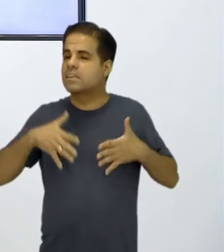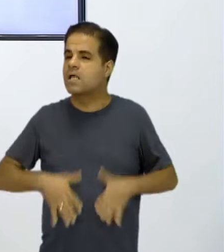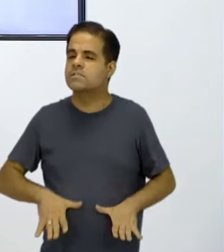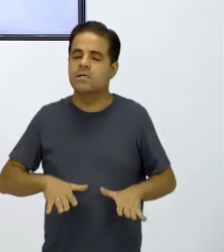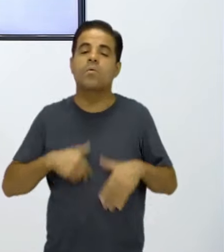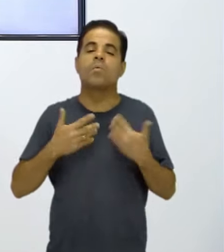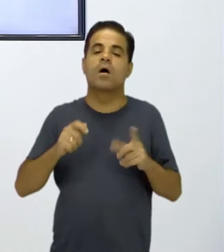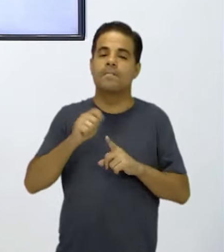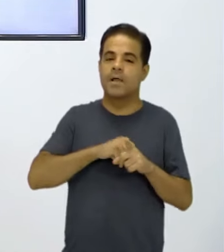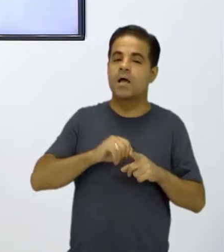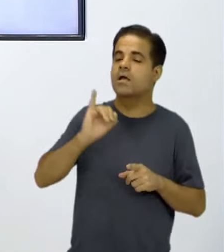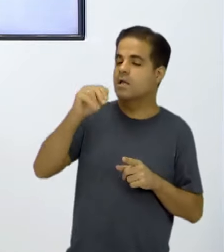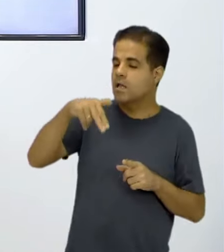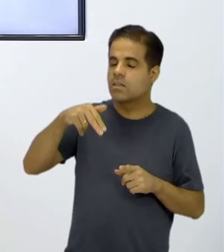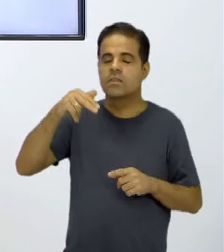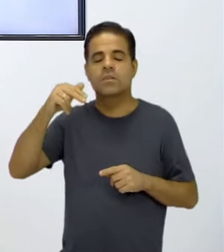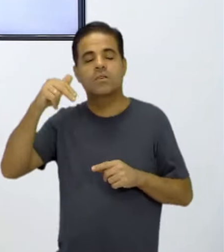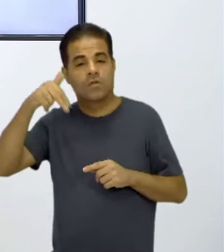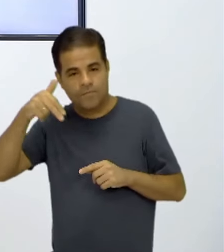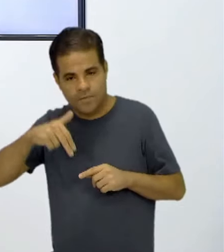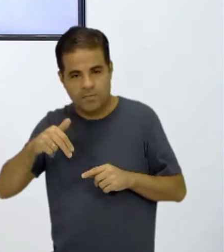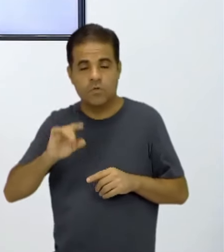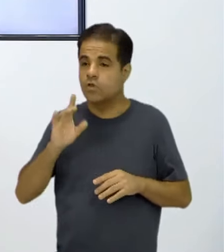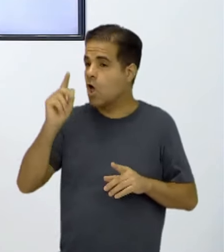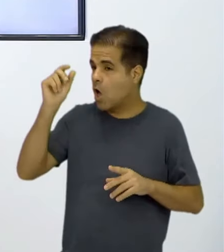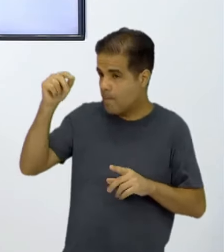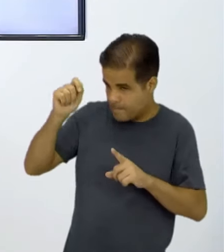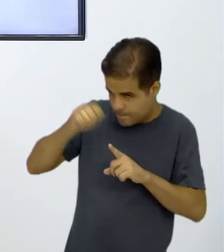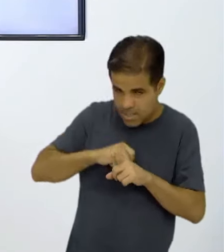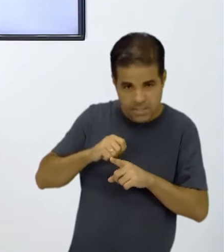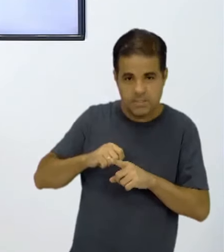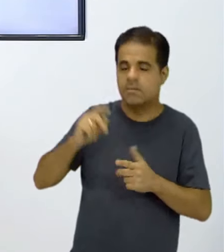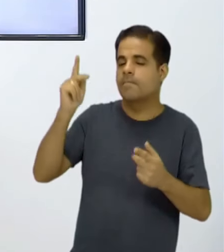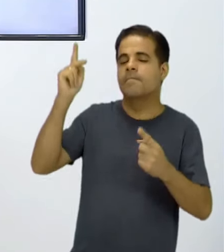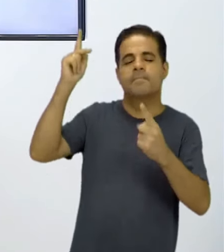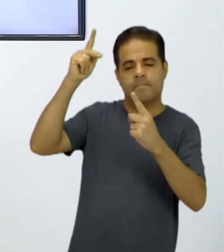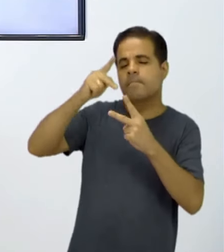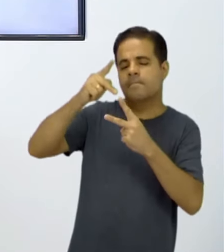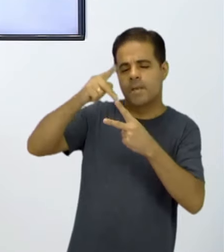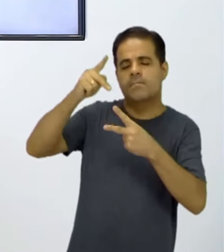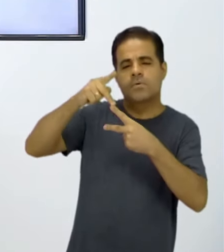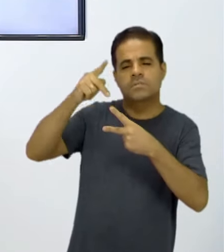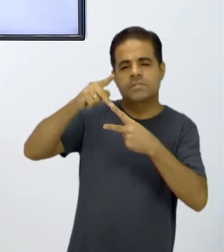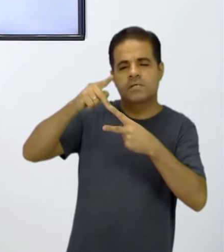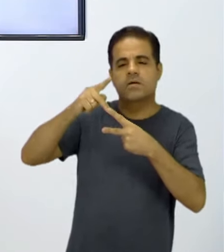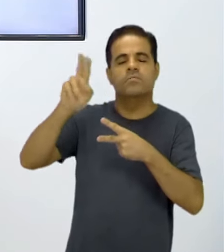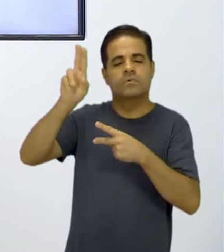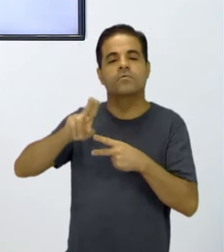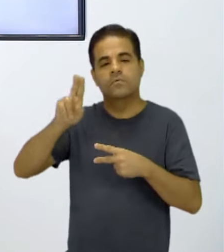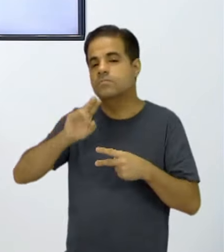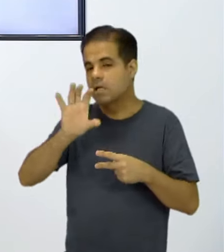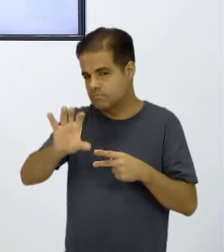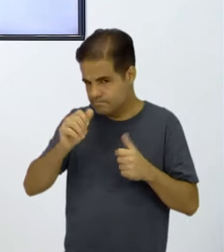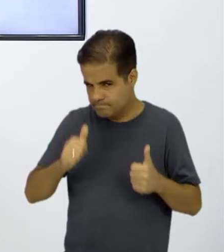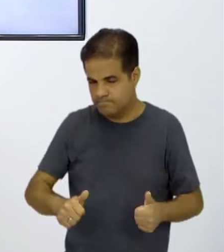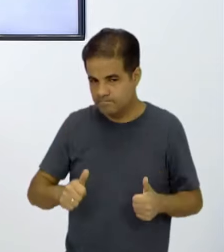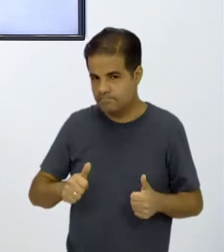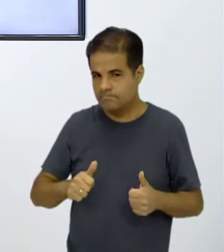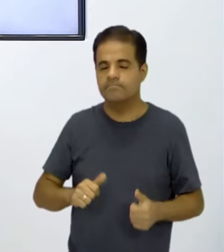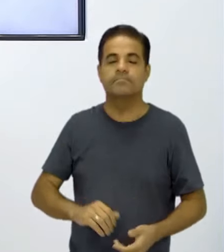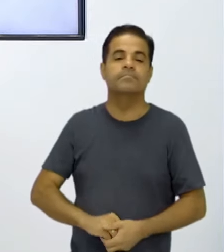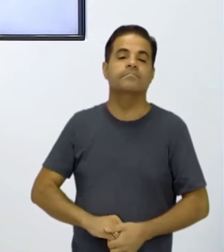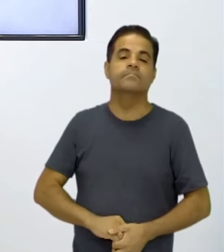você nasceu em novembro se eu falar só o mês vai O que é preposição em que eu vou usar aí legal